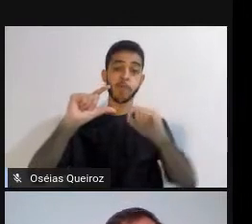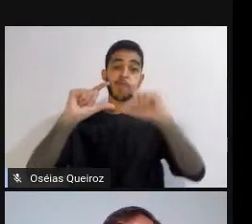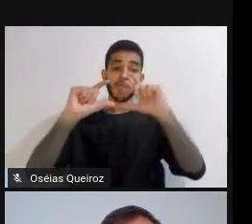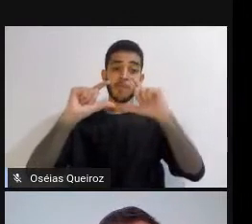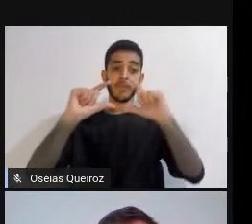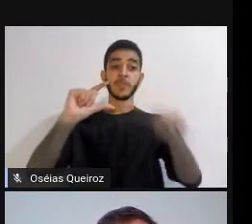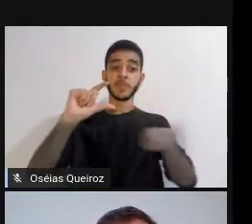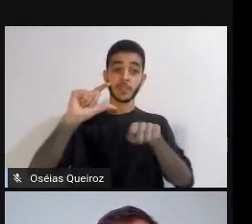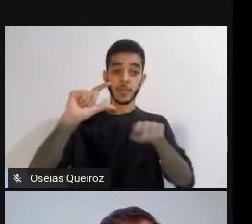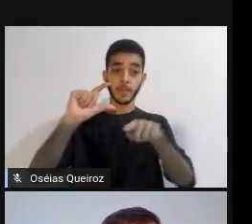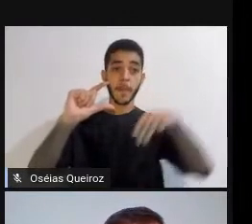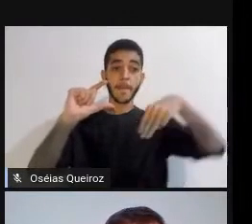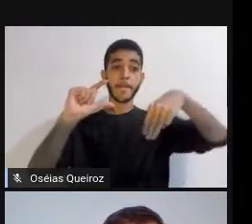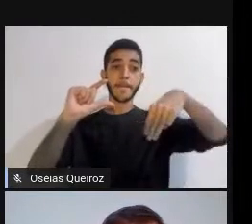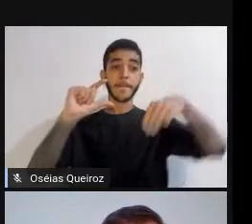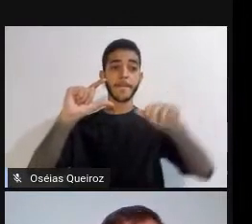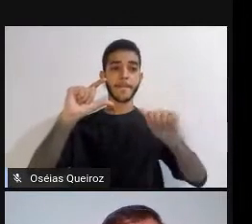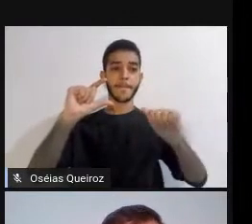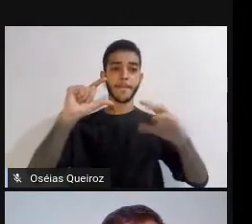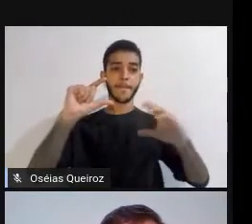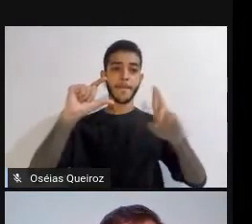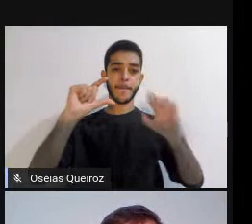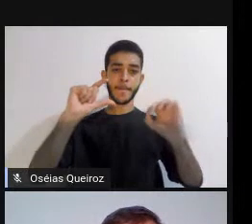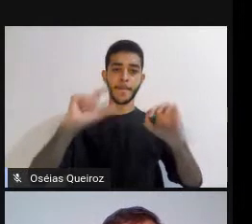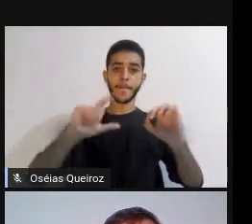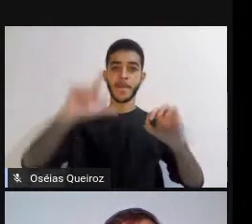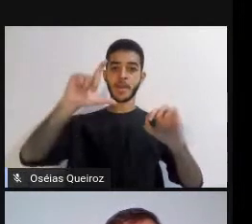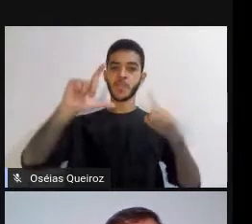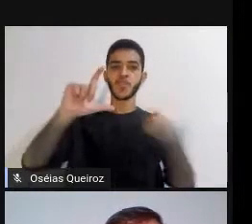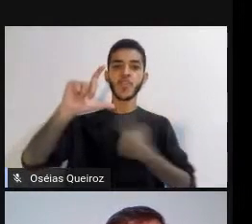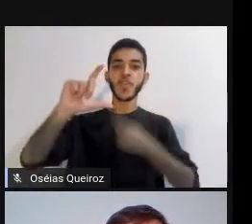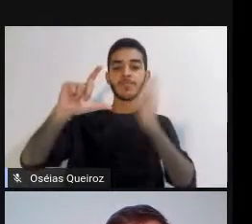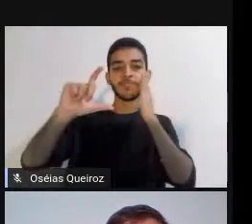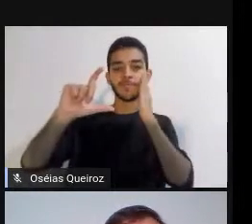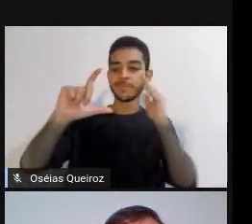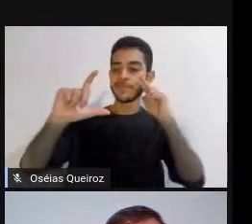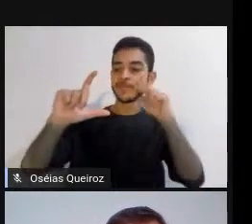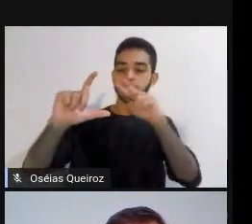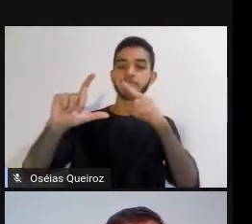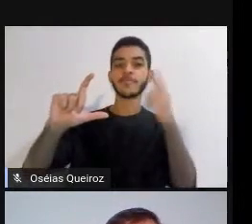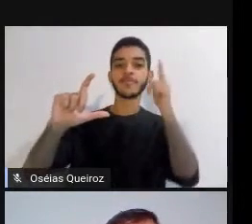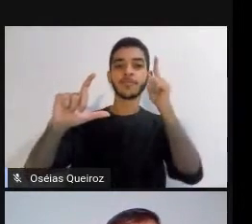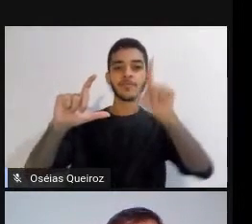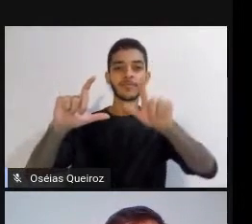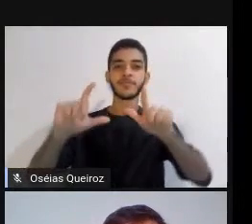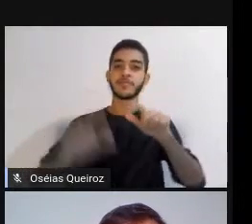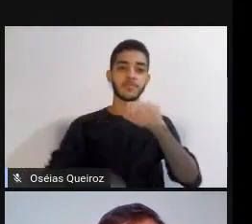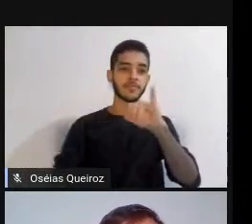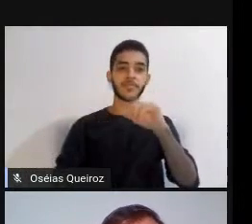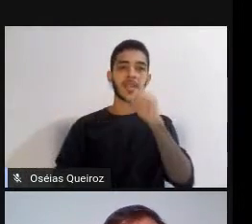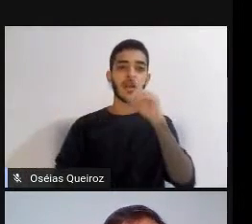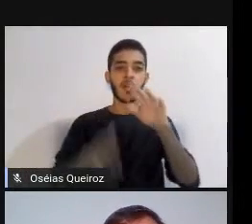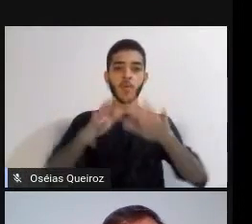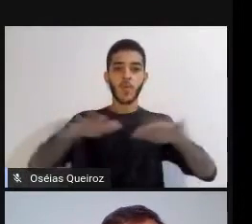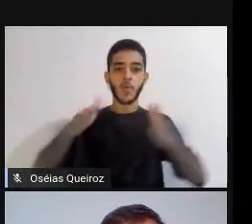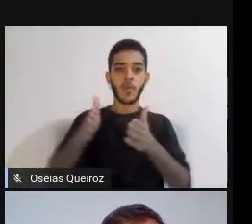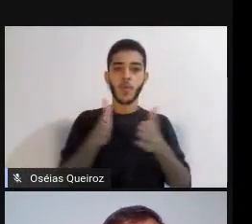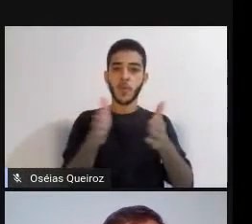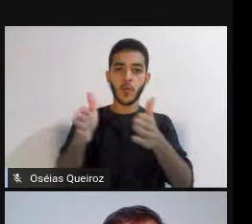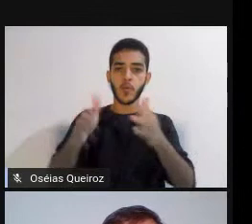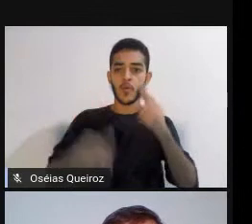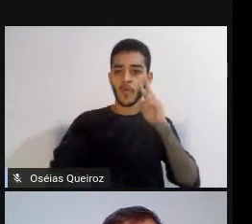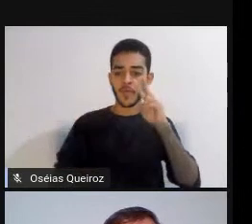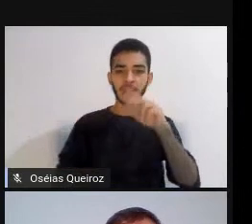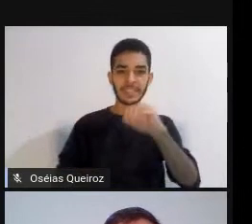também o macroplástico, que é aquilo que nós conseguimos facilmente ver quando nós vamos até um rio ou até um estuário que tenha